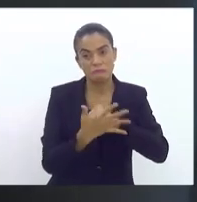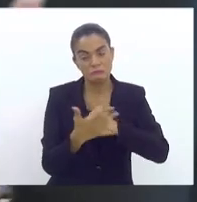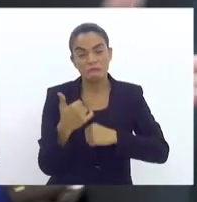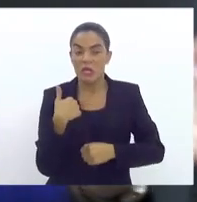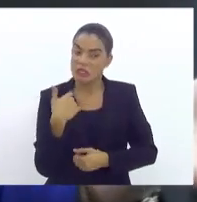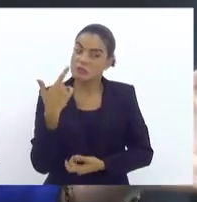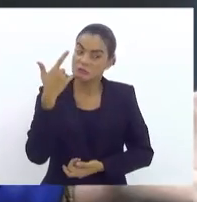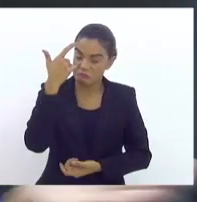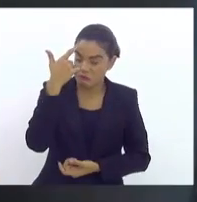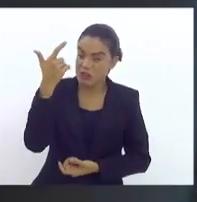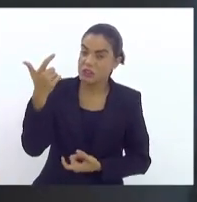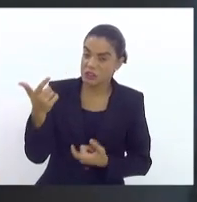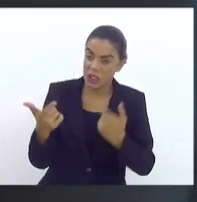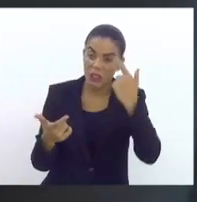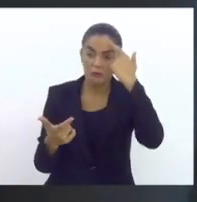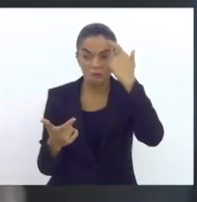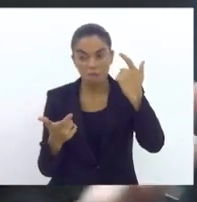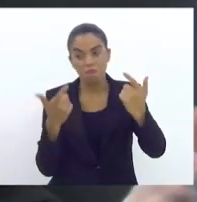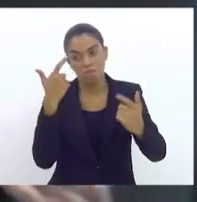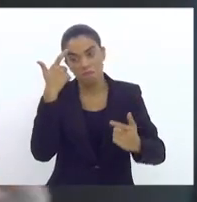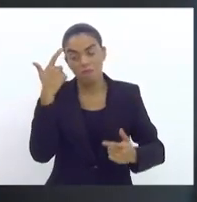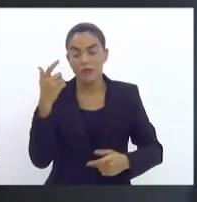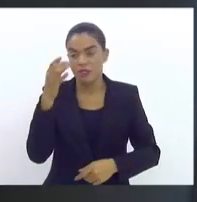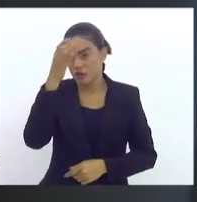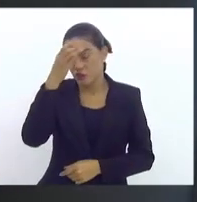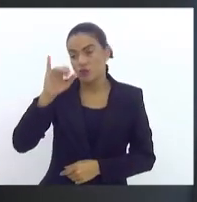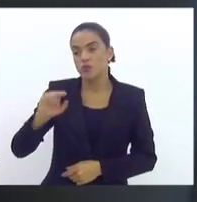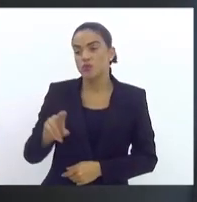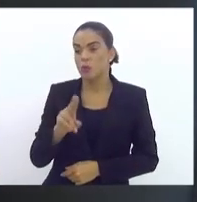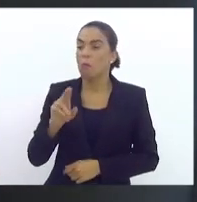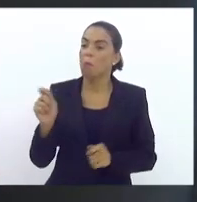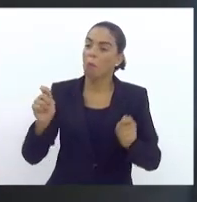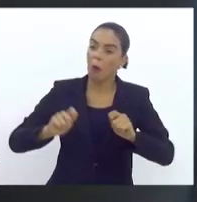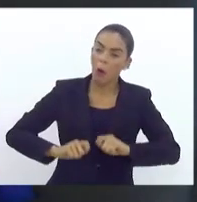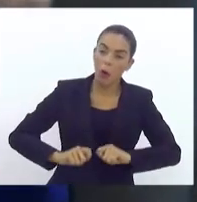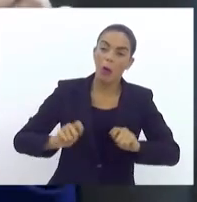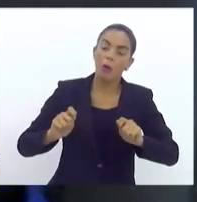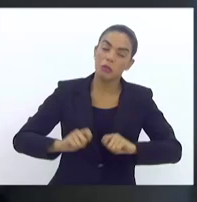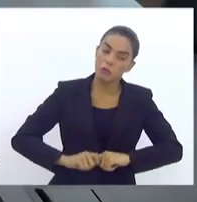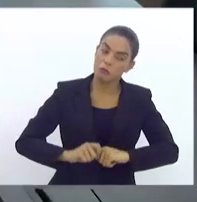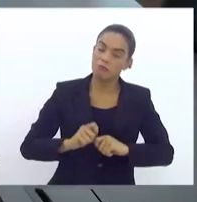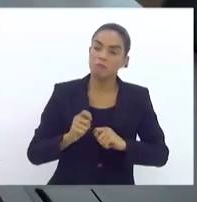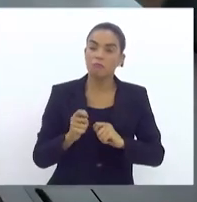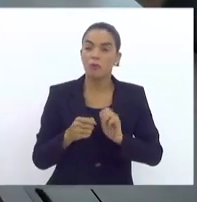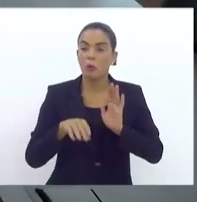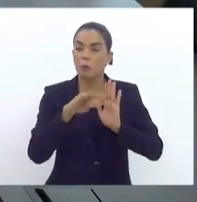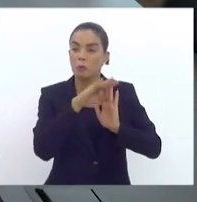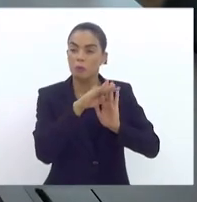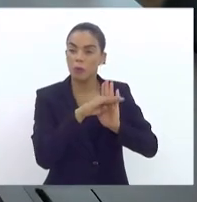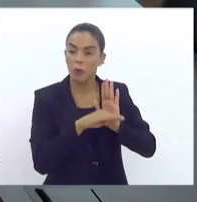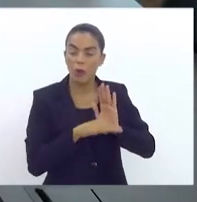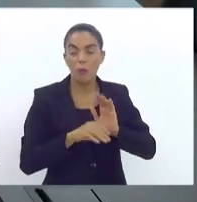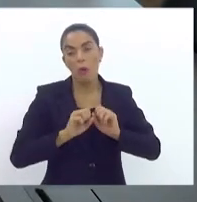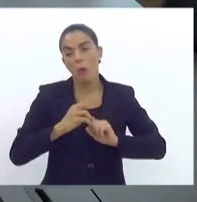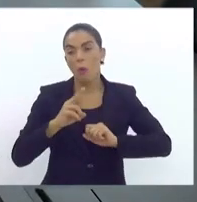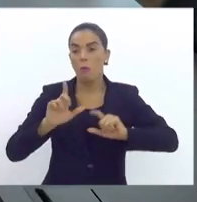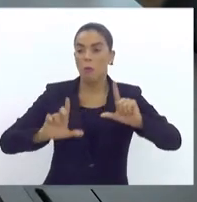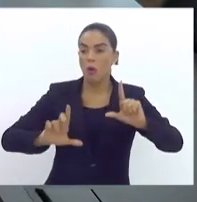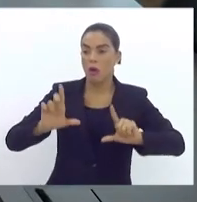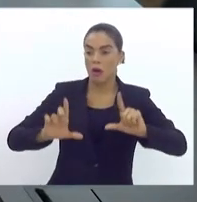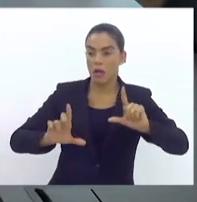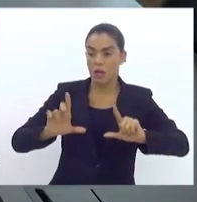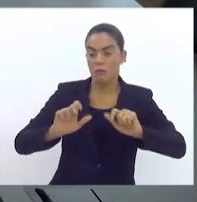está pensando aqui como disse a deputada tia Ju pode ser um pequeno programa da alérgica que fale sobre